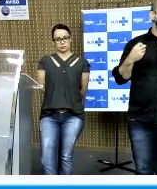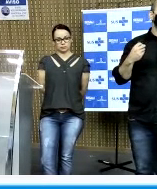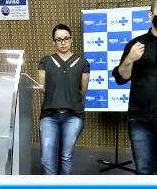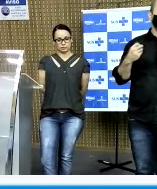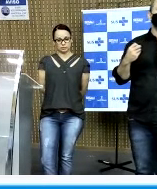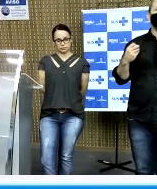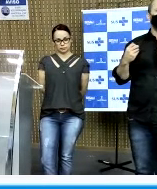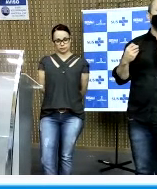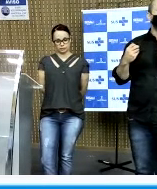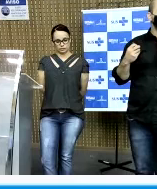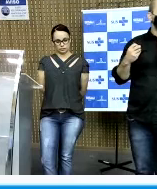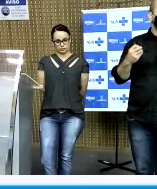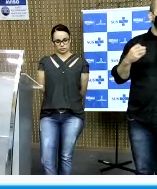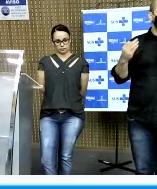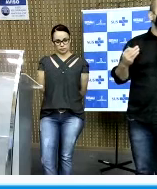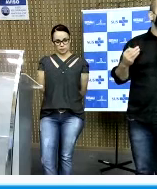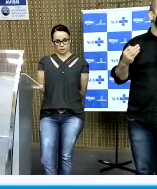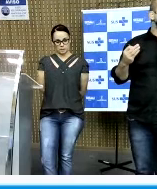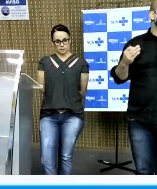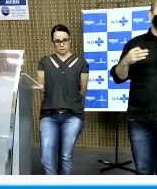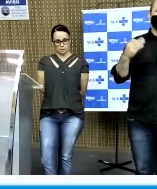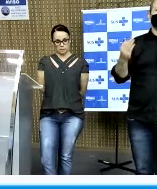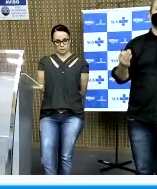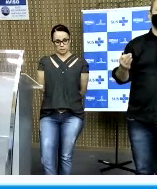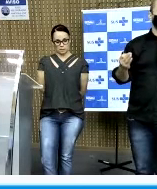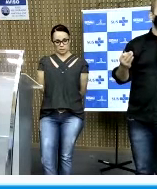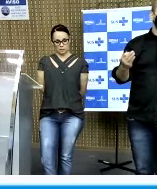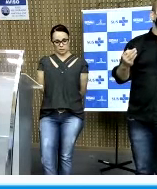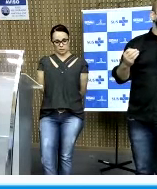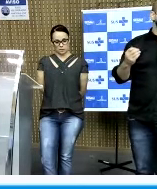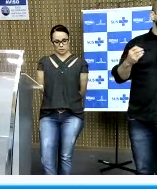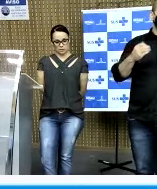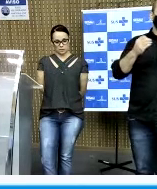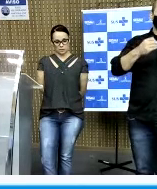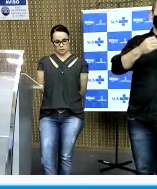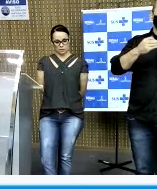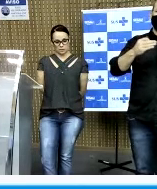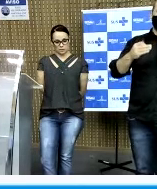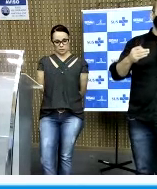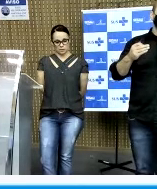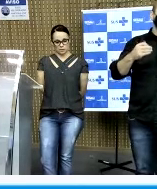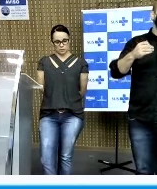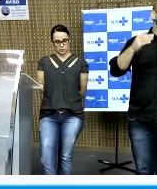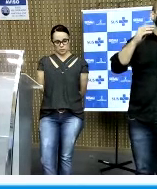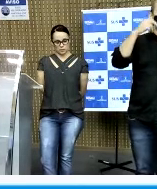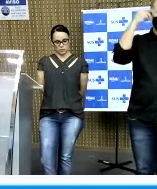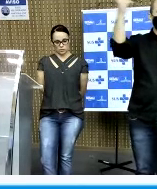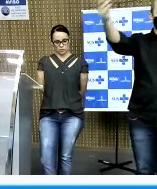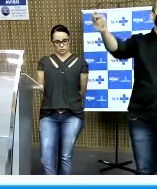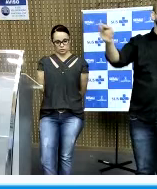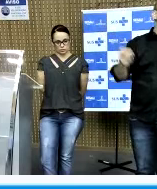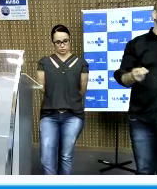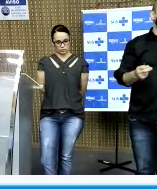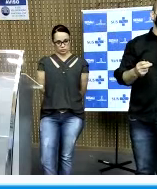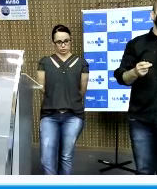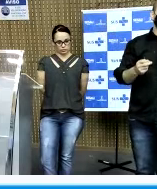um ginecologista na unidade e o meu serviço ele é porta aberta, então, às vezes, ocorre o encaminhamento do meu ginecologista